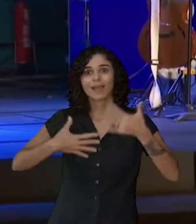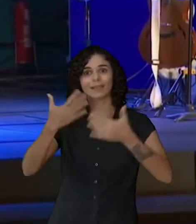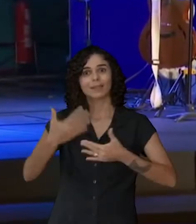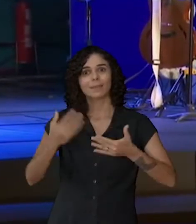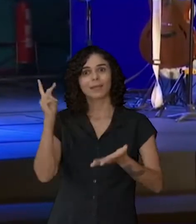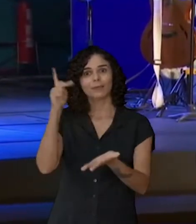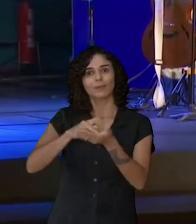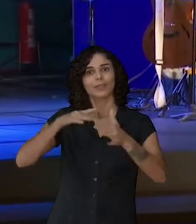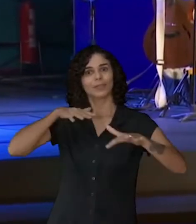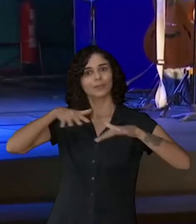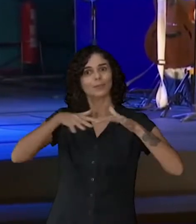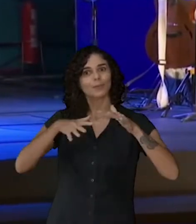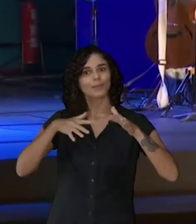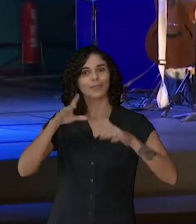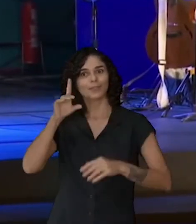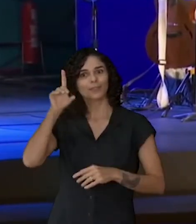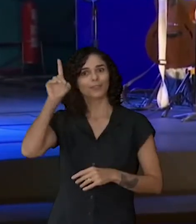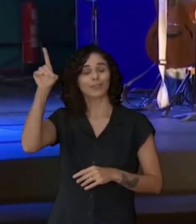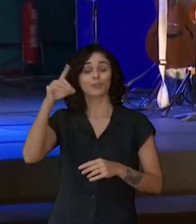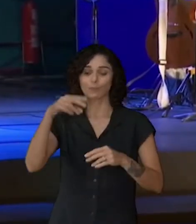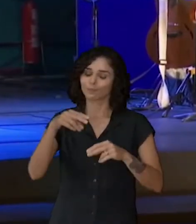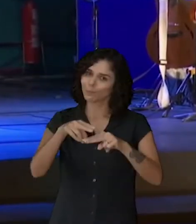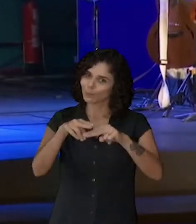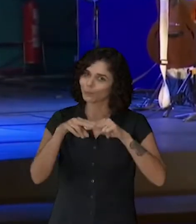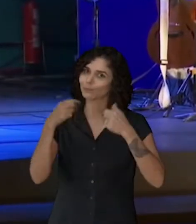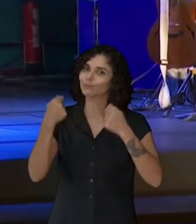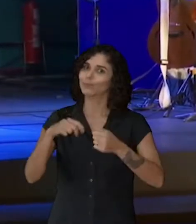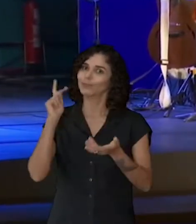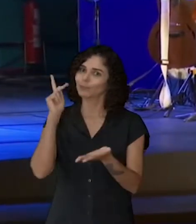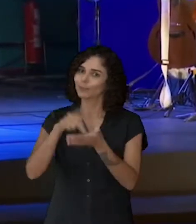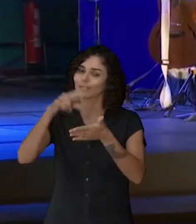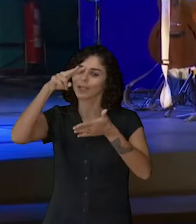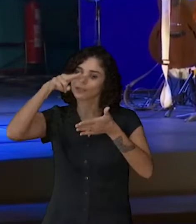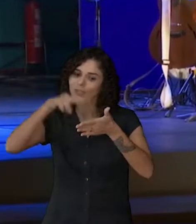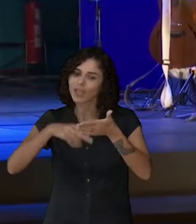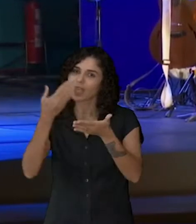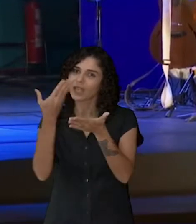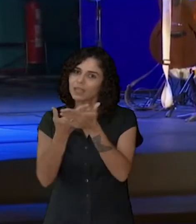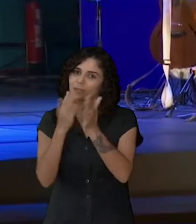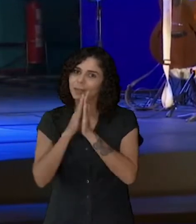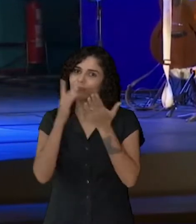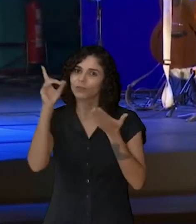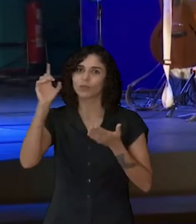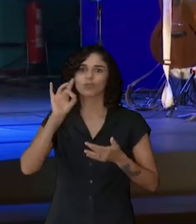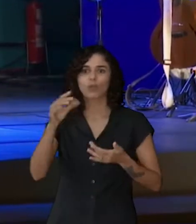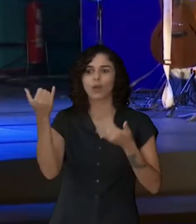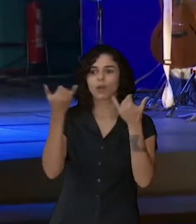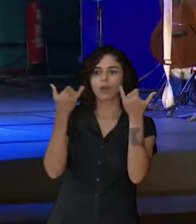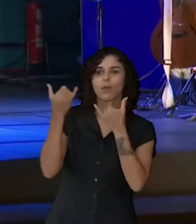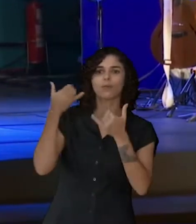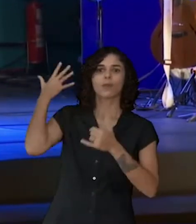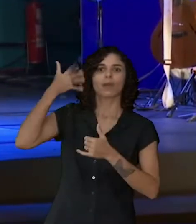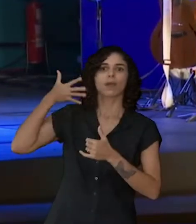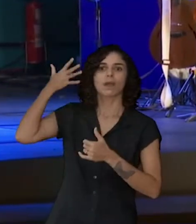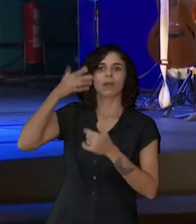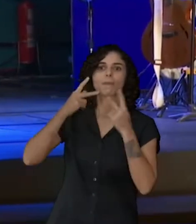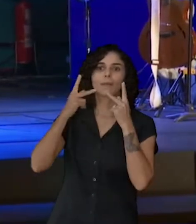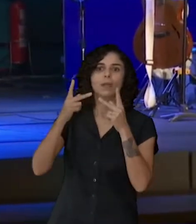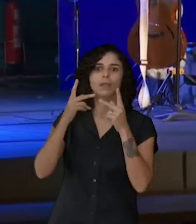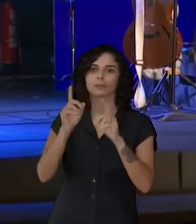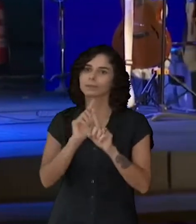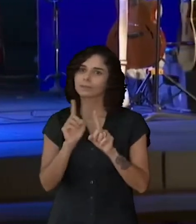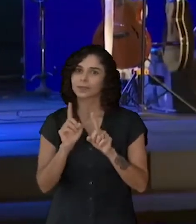de alguém. Por isso você precisa ler a Bíblia. Não só ouvir pregação. Tem gente que acha que